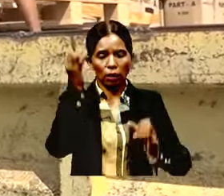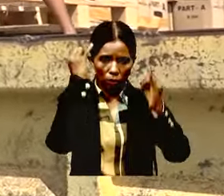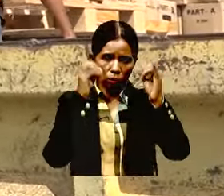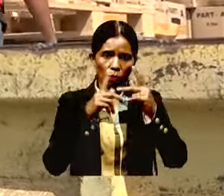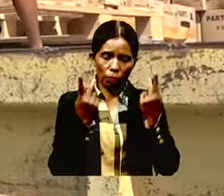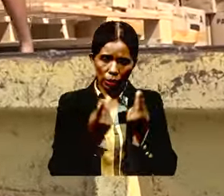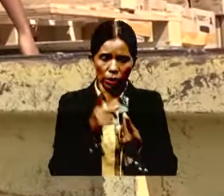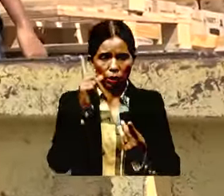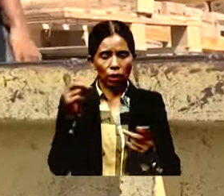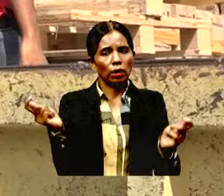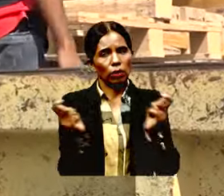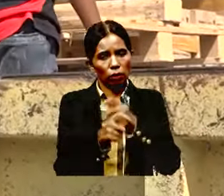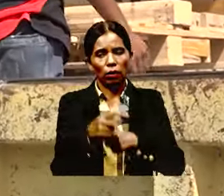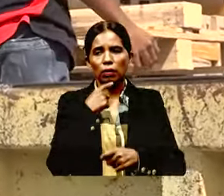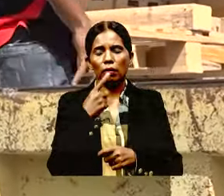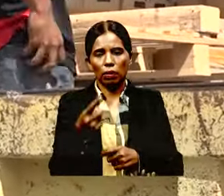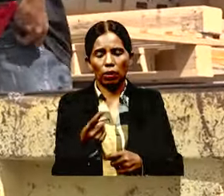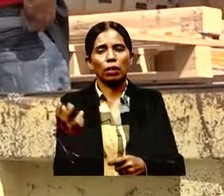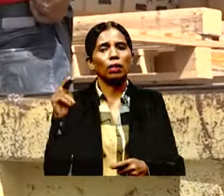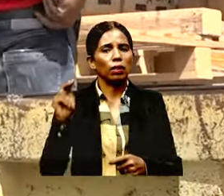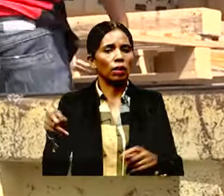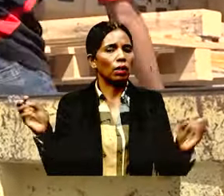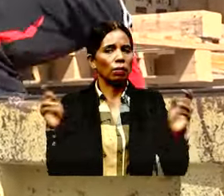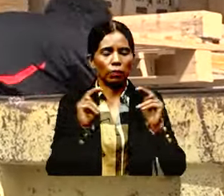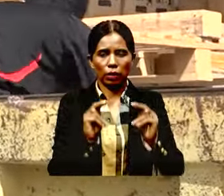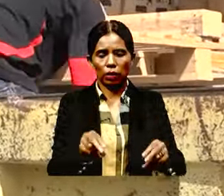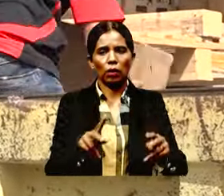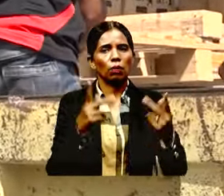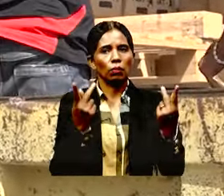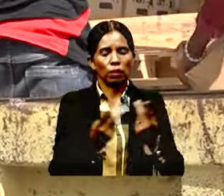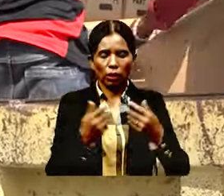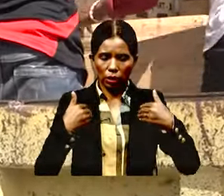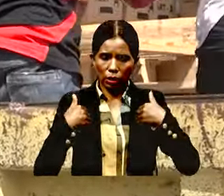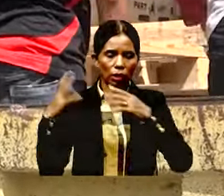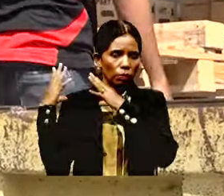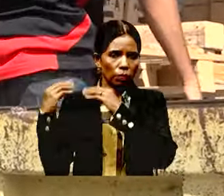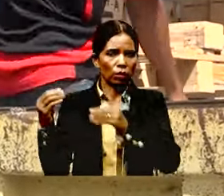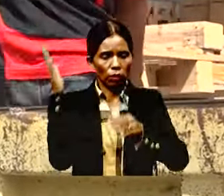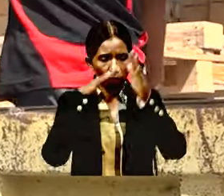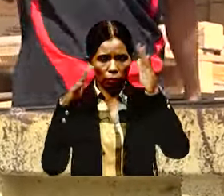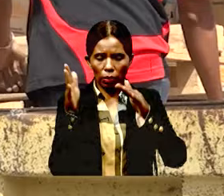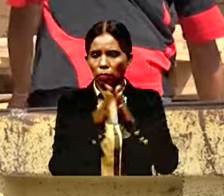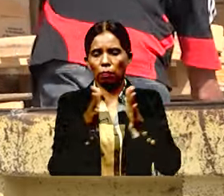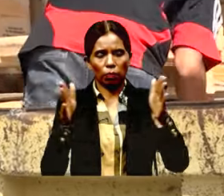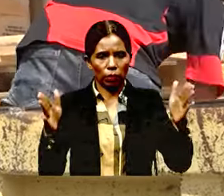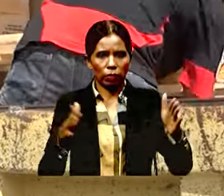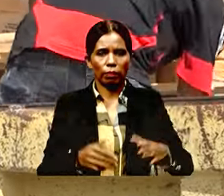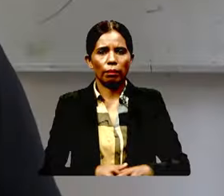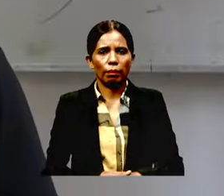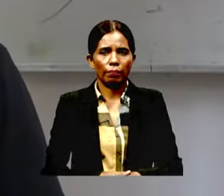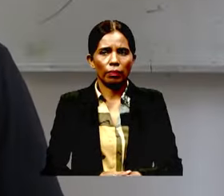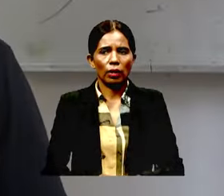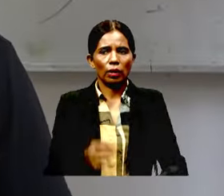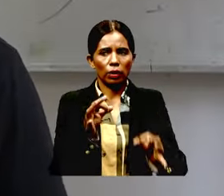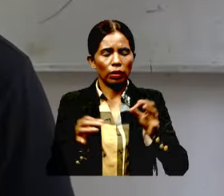te troca a razão, até te cata que lá precisa a companhia nem né, né, experiência. Olha, nem problema pode, nem problema pode. Se